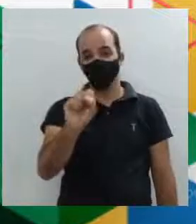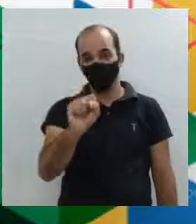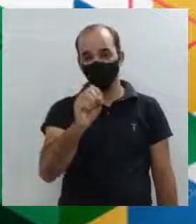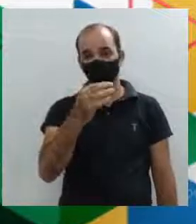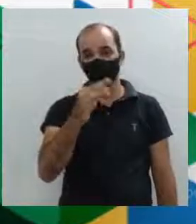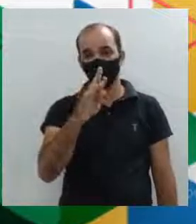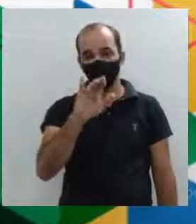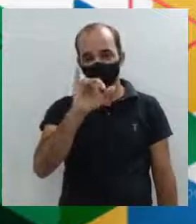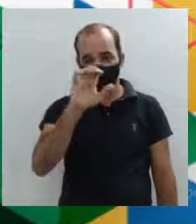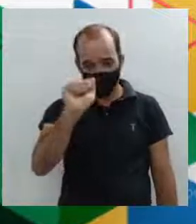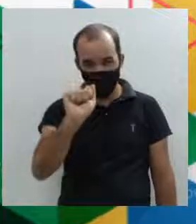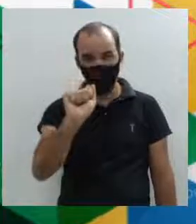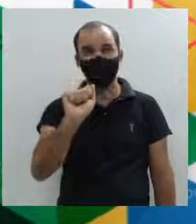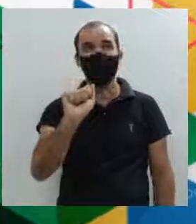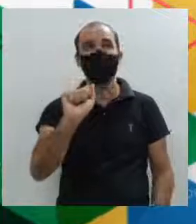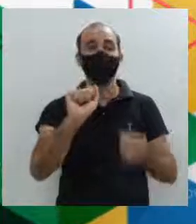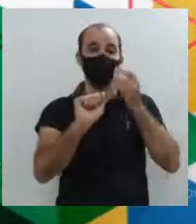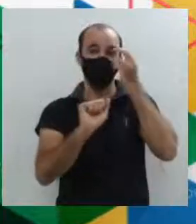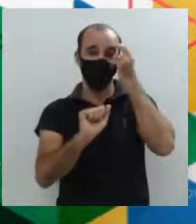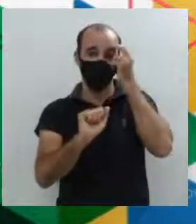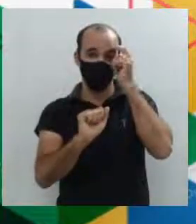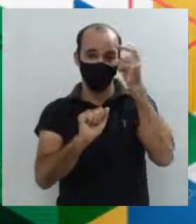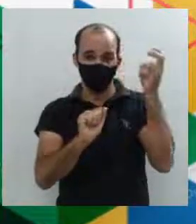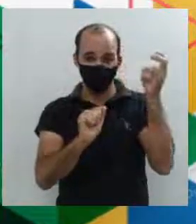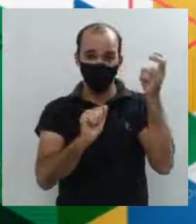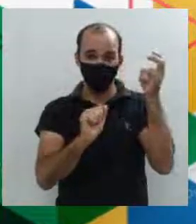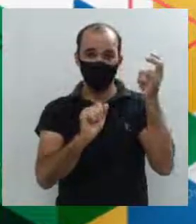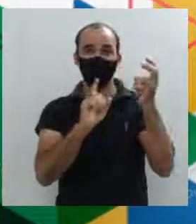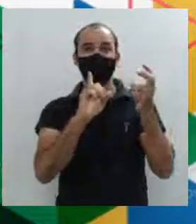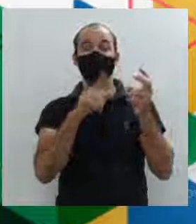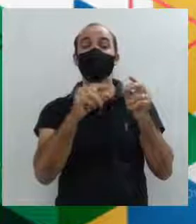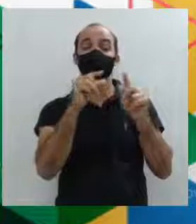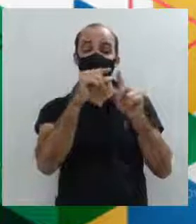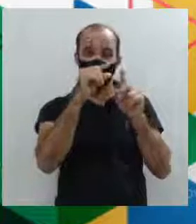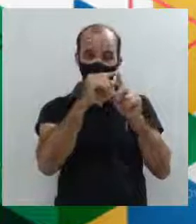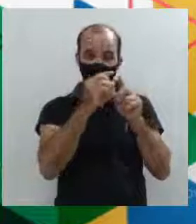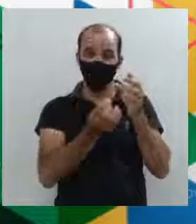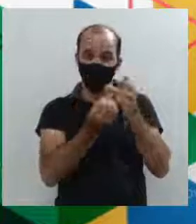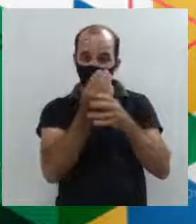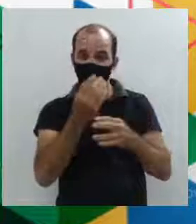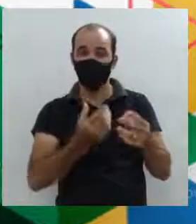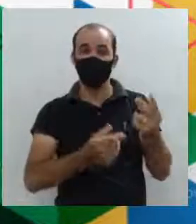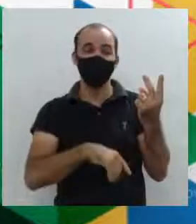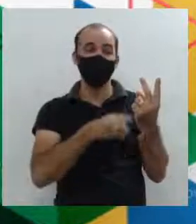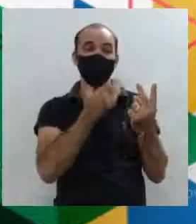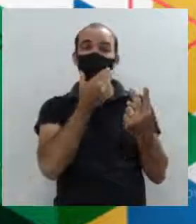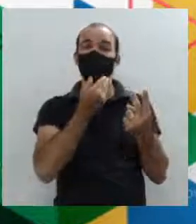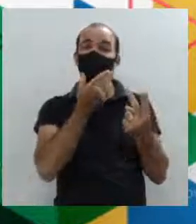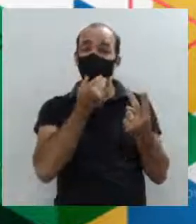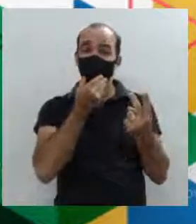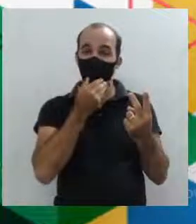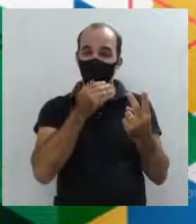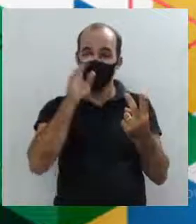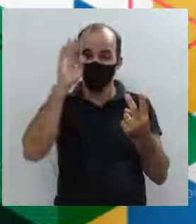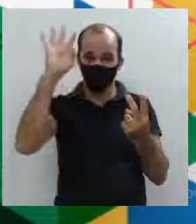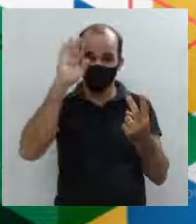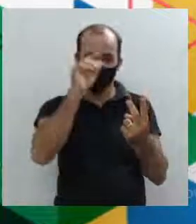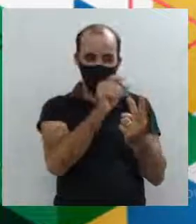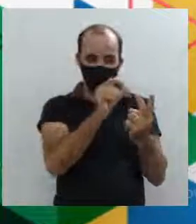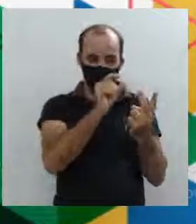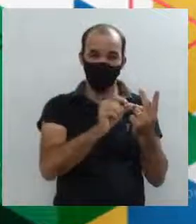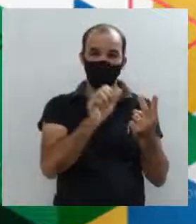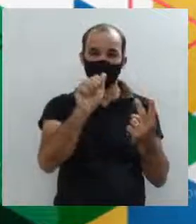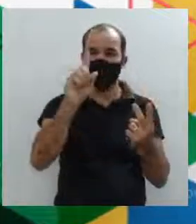esse termo foi lançado pela primeira vez por dois filósofos, um deles Adorno e o